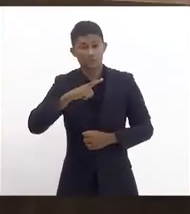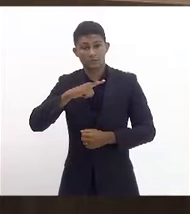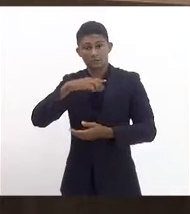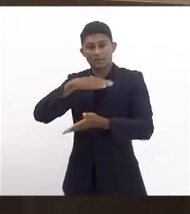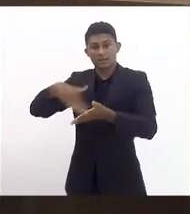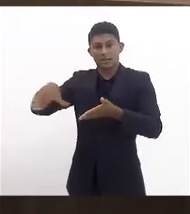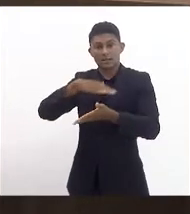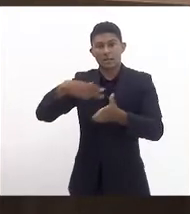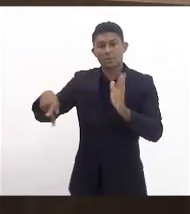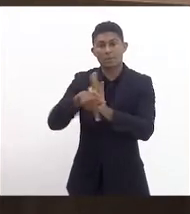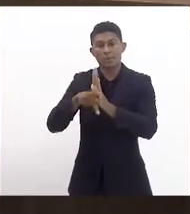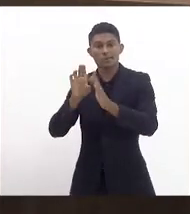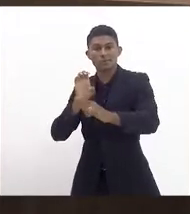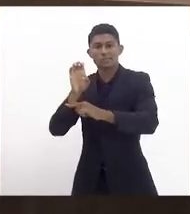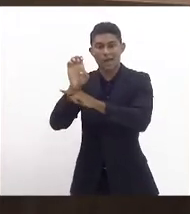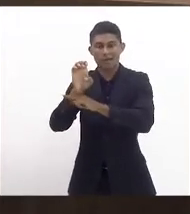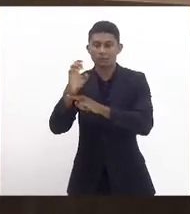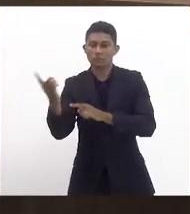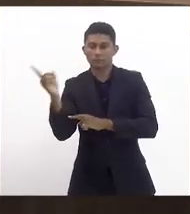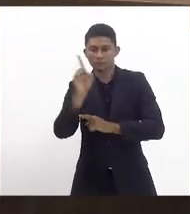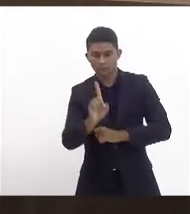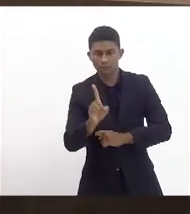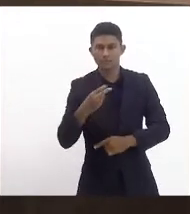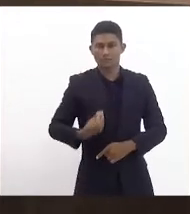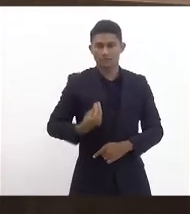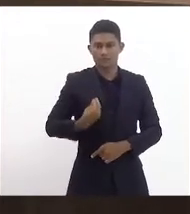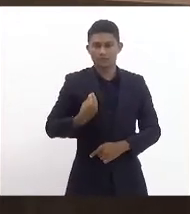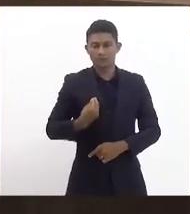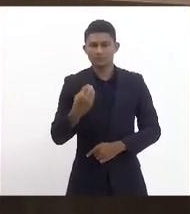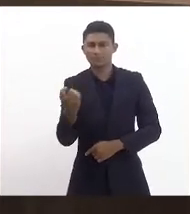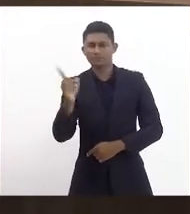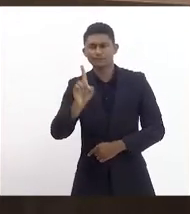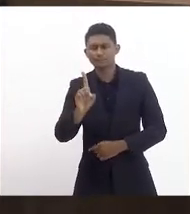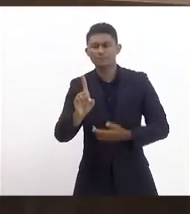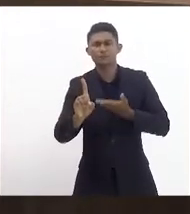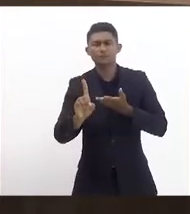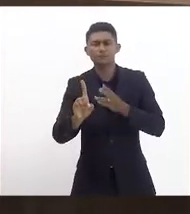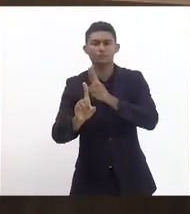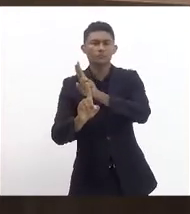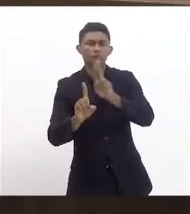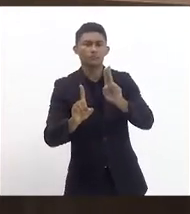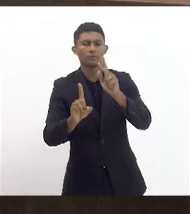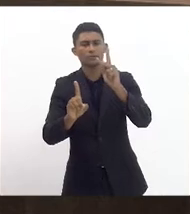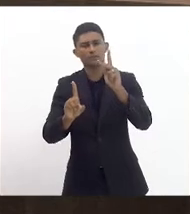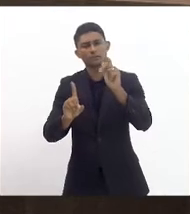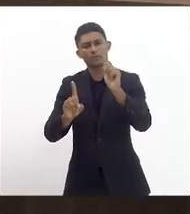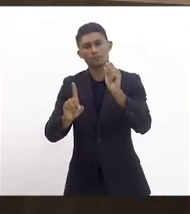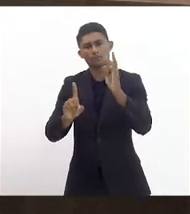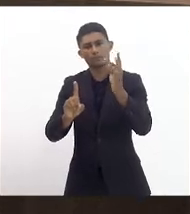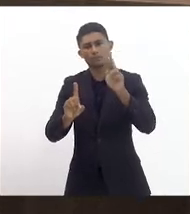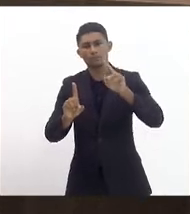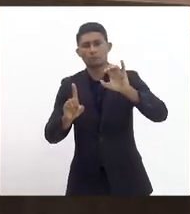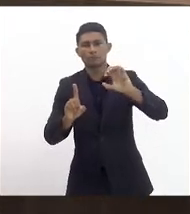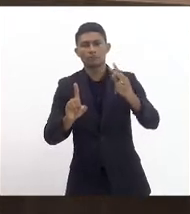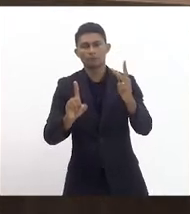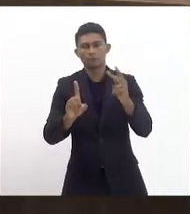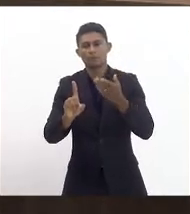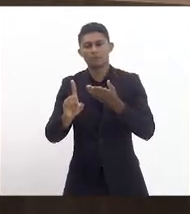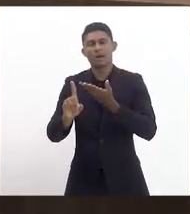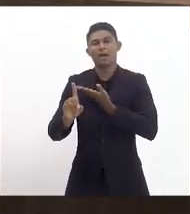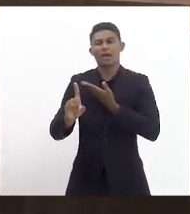Estado de Trabalho, Emprego e Renda, secretário Patrick Welber, nosso amigo. Já muito bem-vindo,